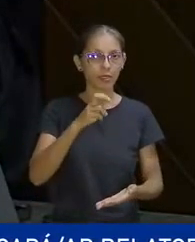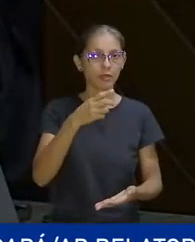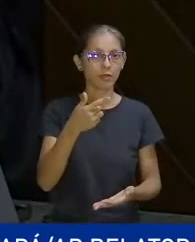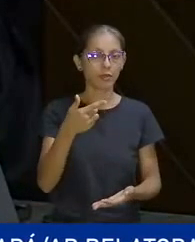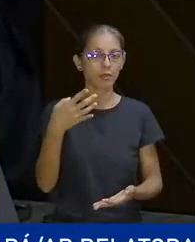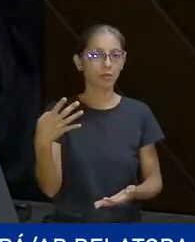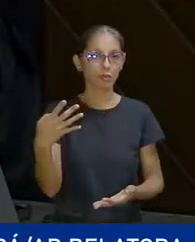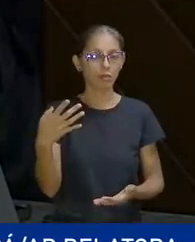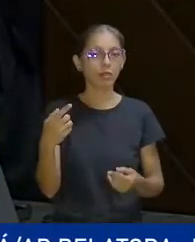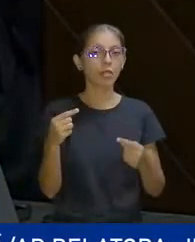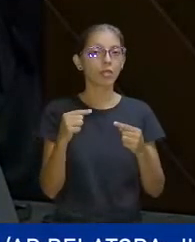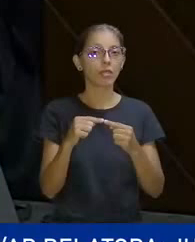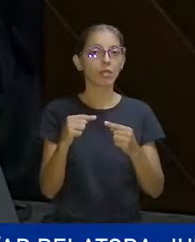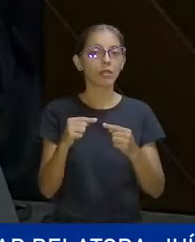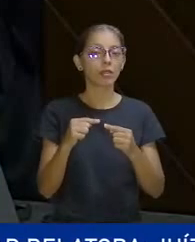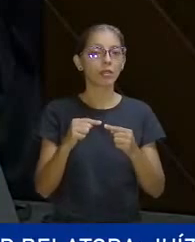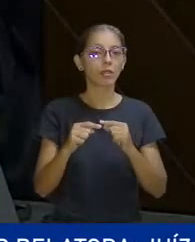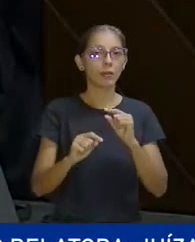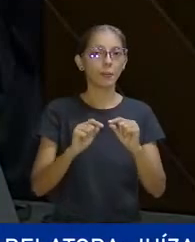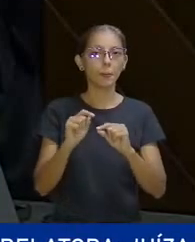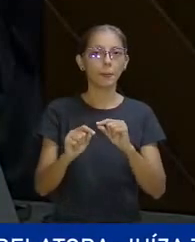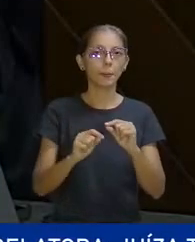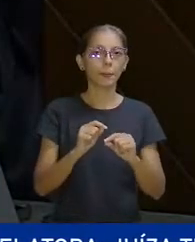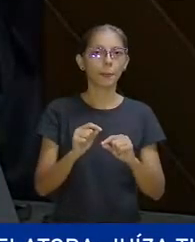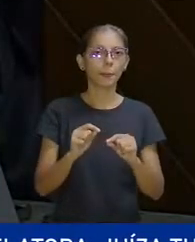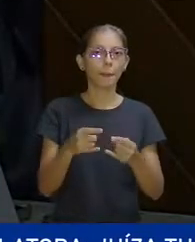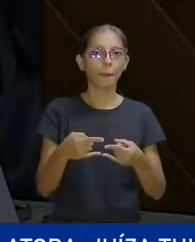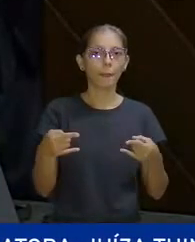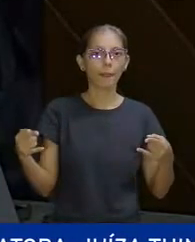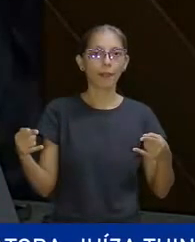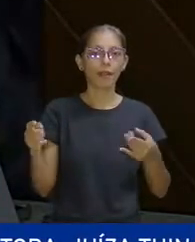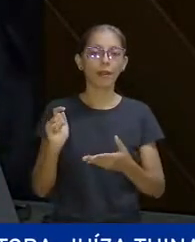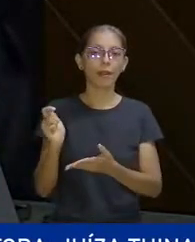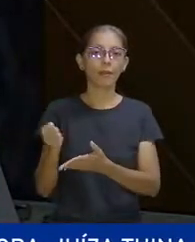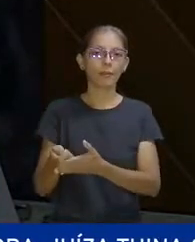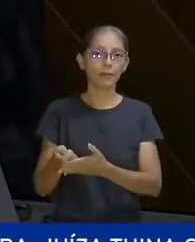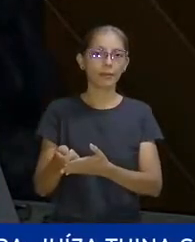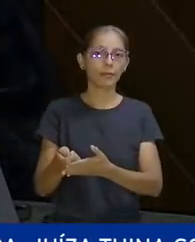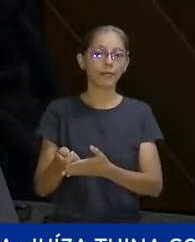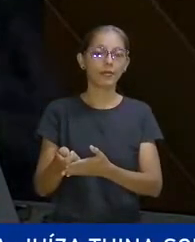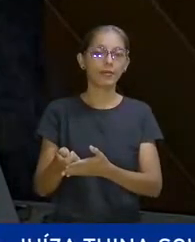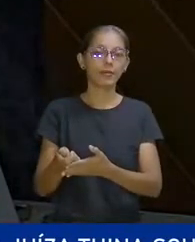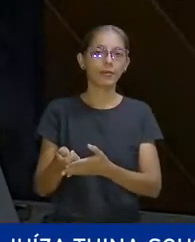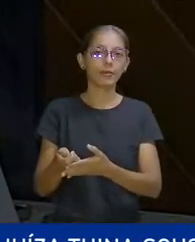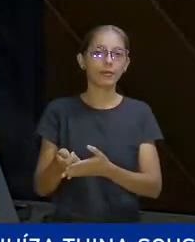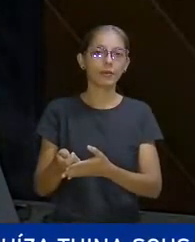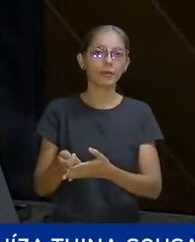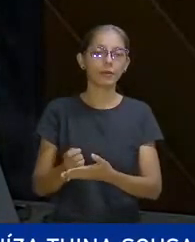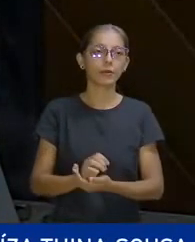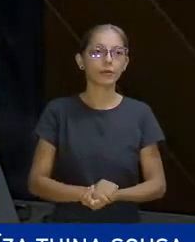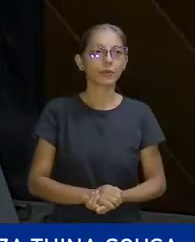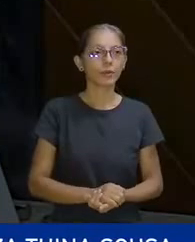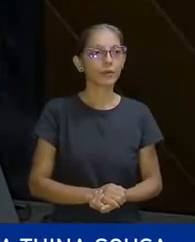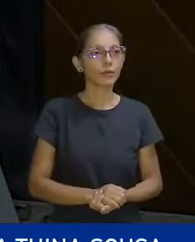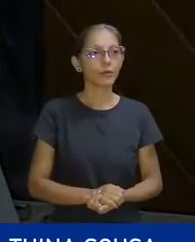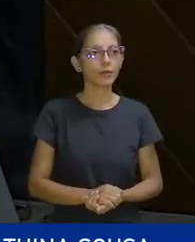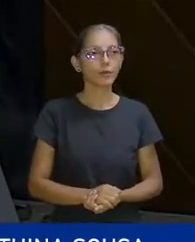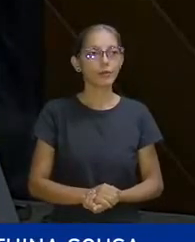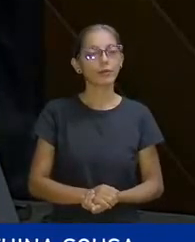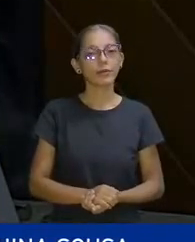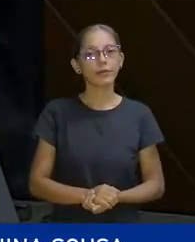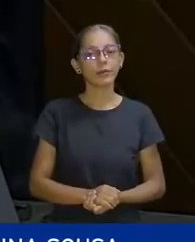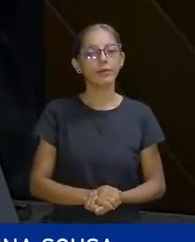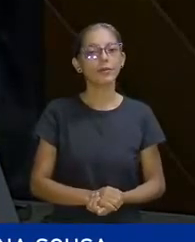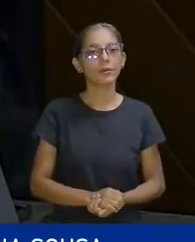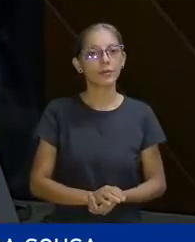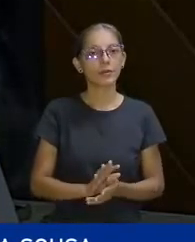51460, bem assim o correspondente cheque emitido para o pagamento do gasto. Nesse ponto, em que pese a